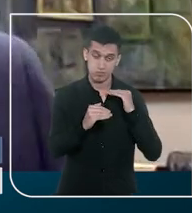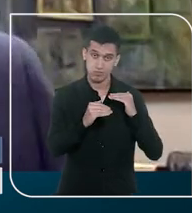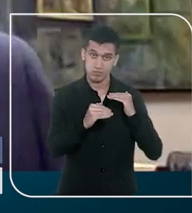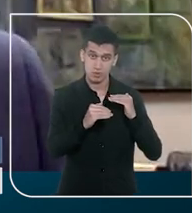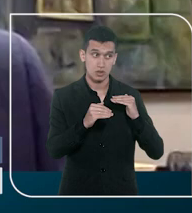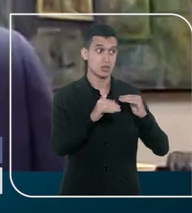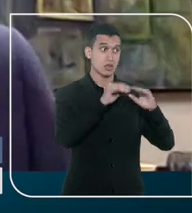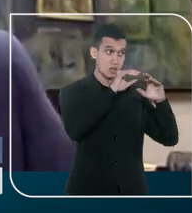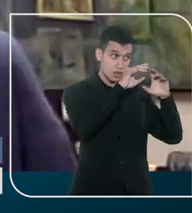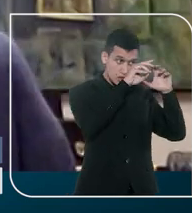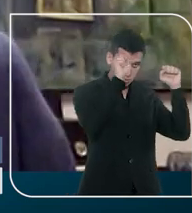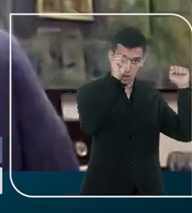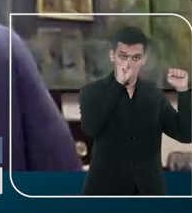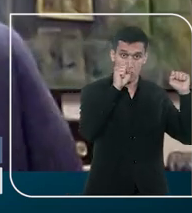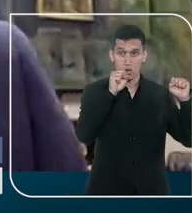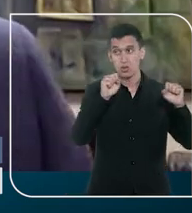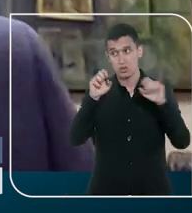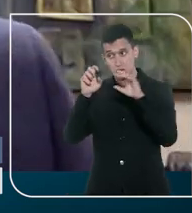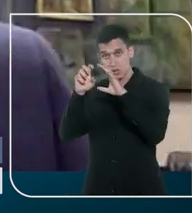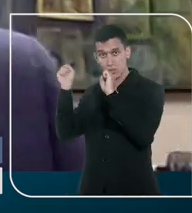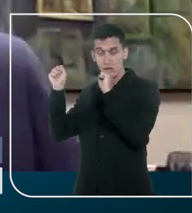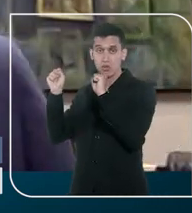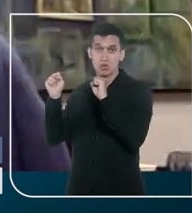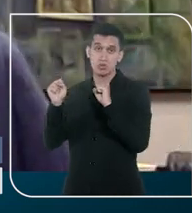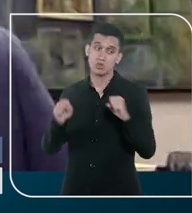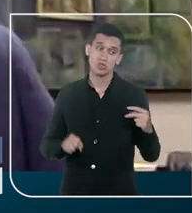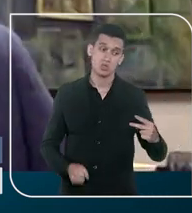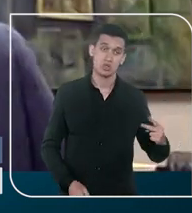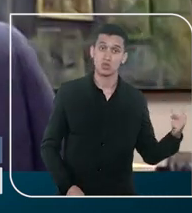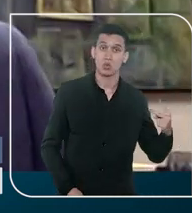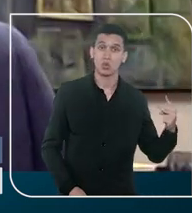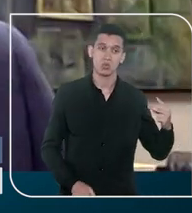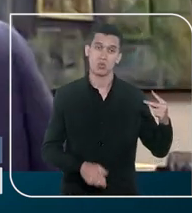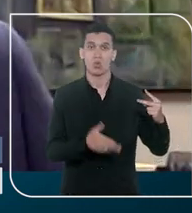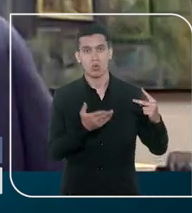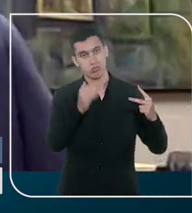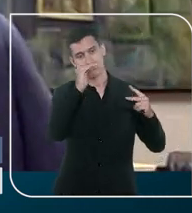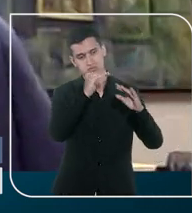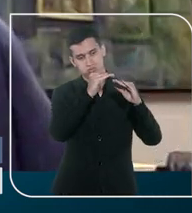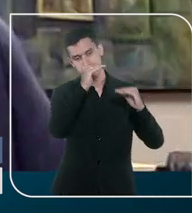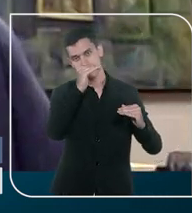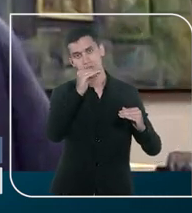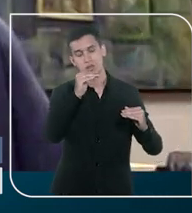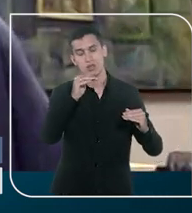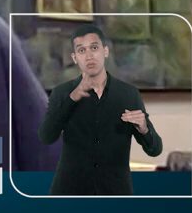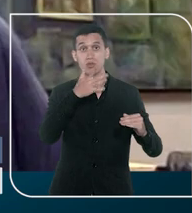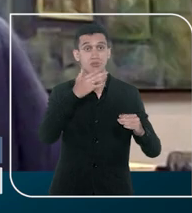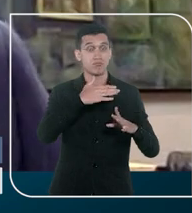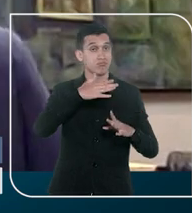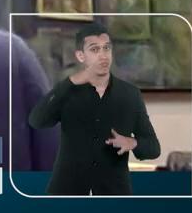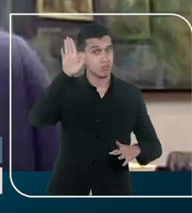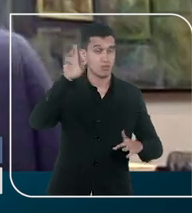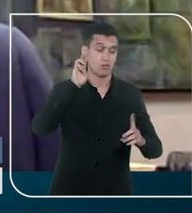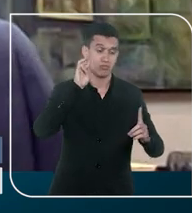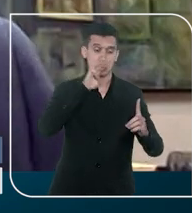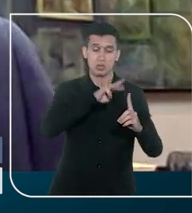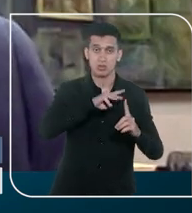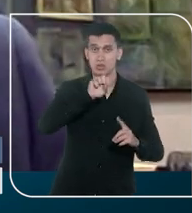tribunais de segundo grau. Olha que interessante. Uma das principais missões do STJ é